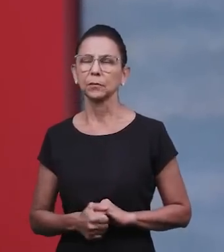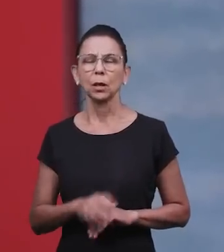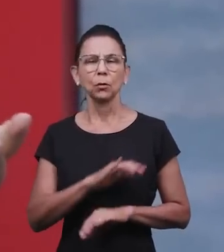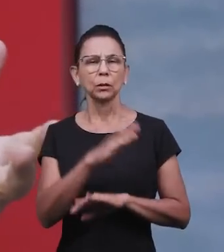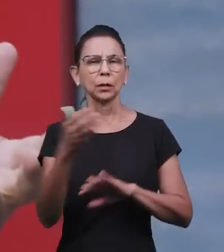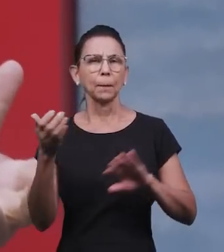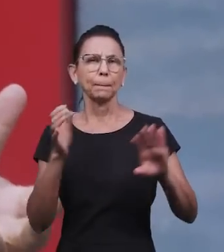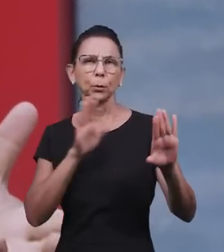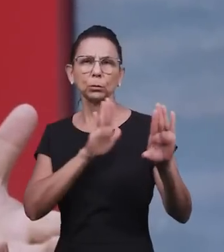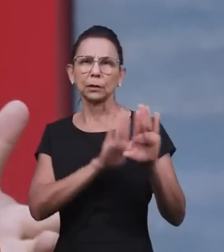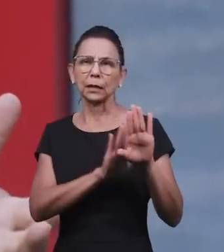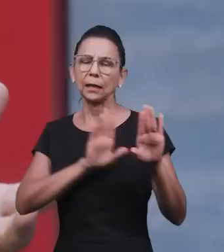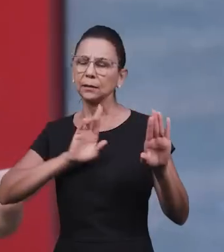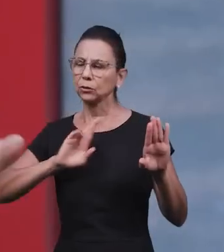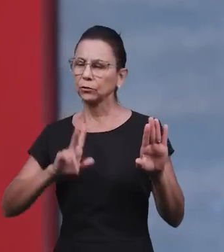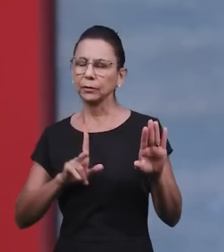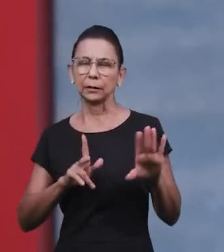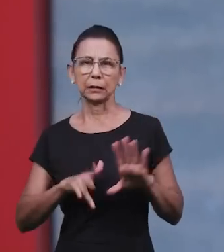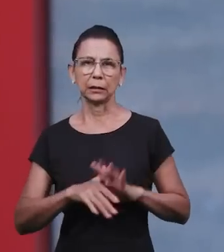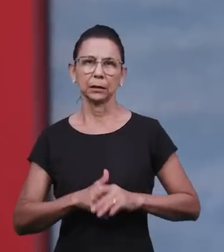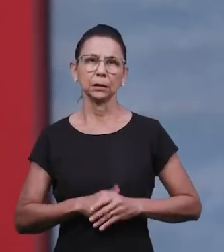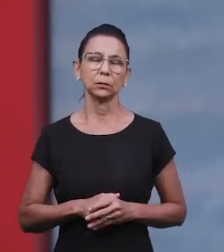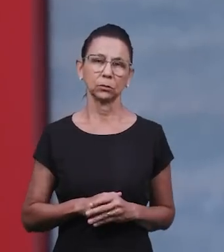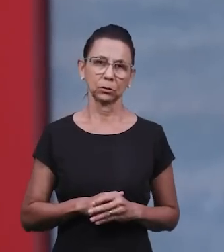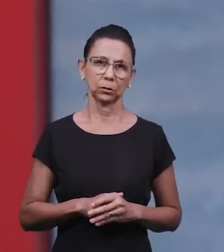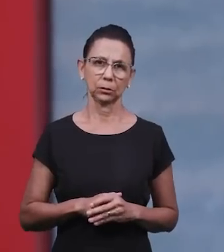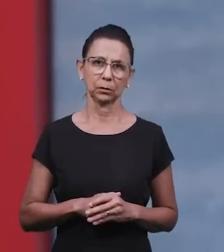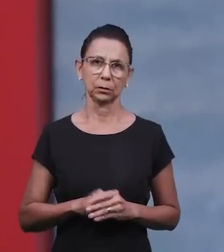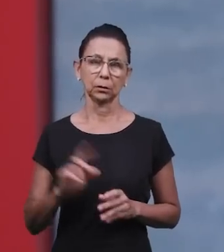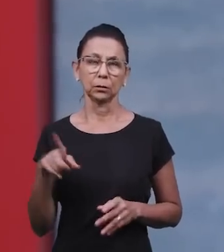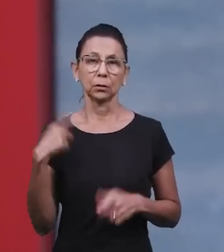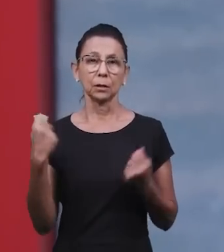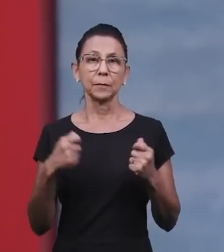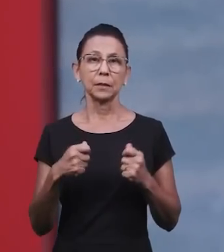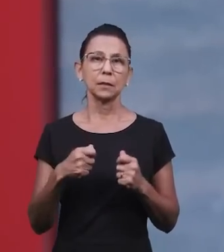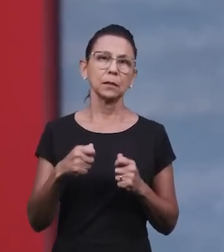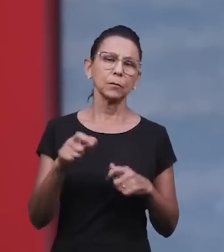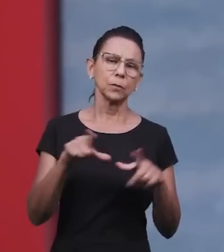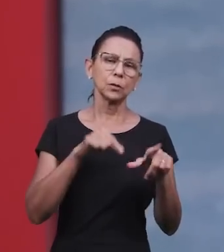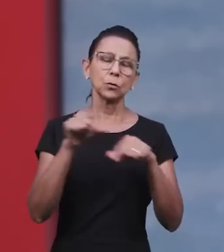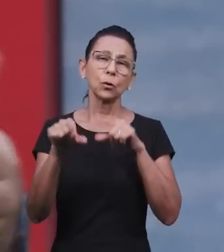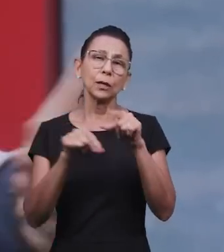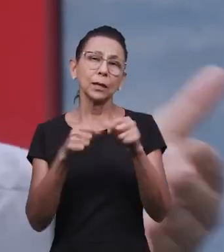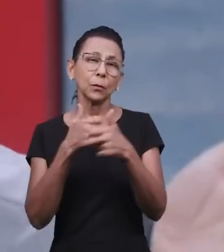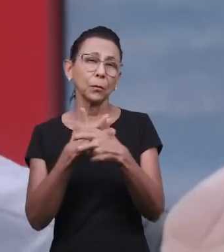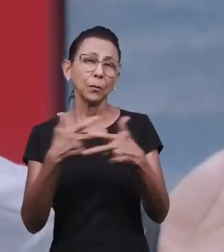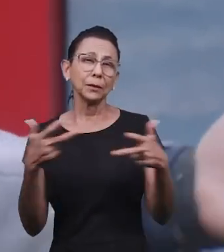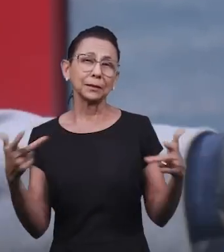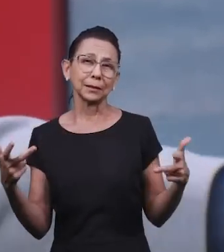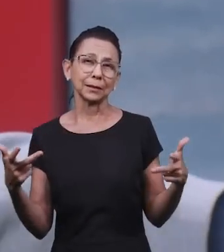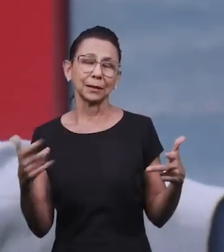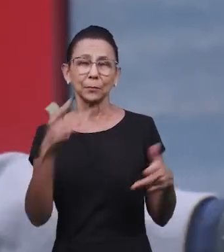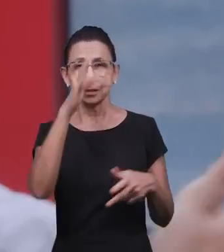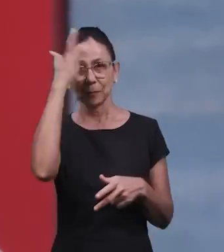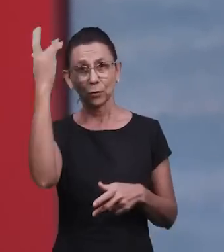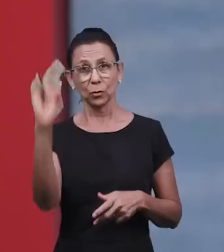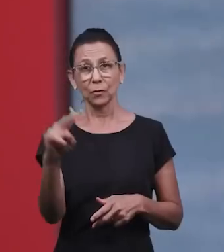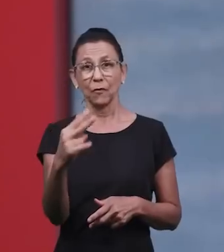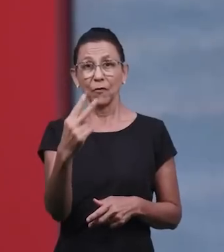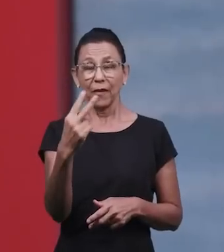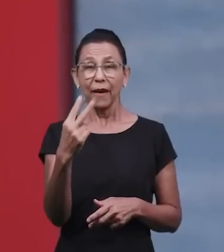E nós precisamos ser seletivos com o que nós queremos que as pessoas visualizem da nossa vida. Mas também quando a gente fala do uso, que é o